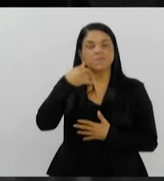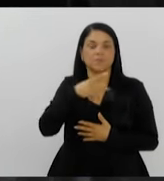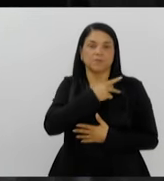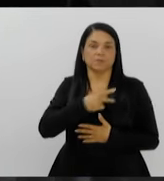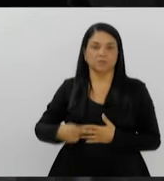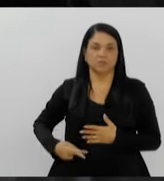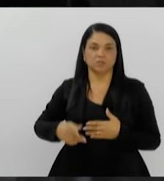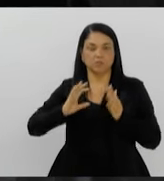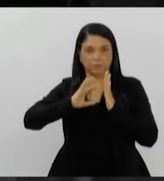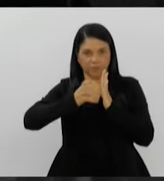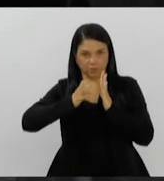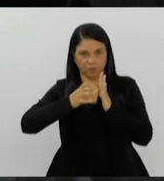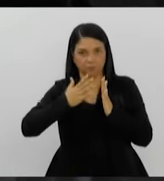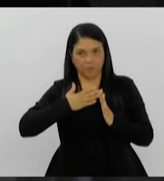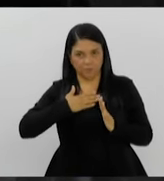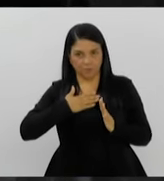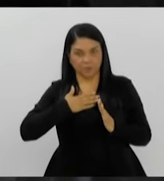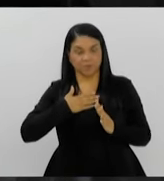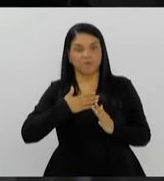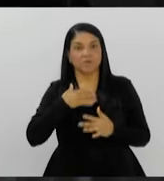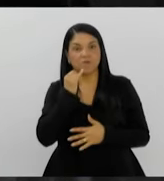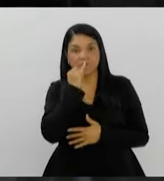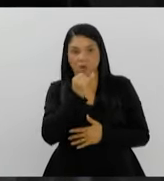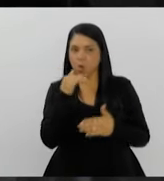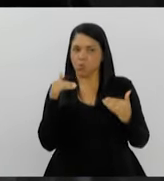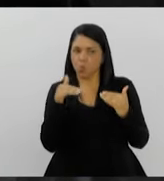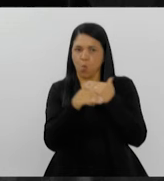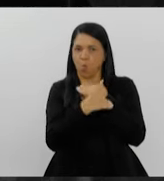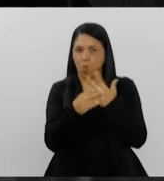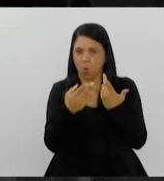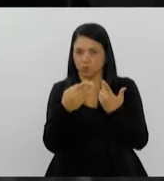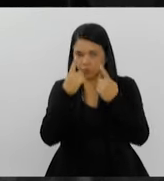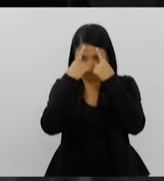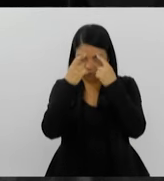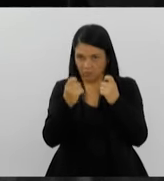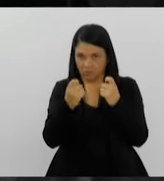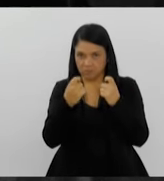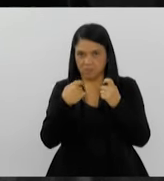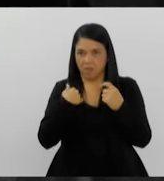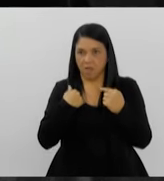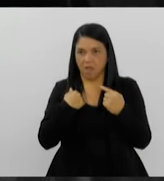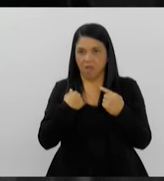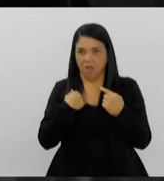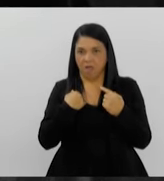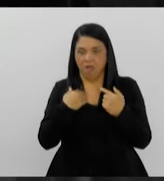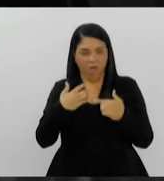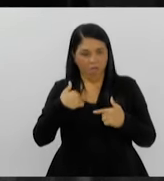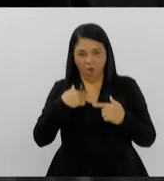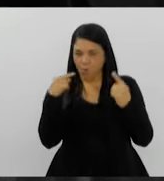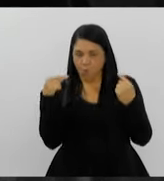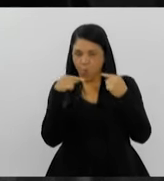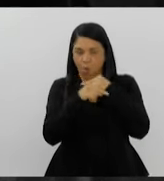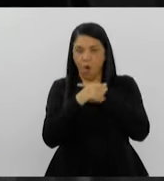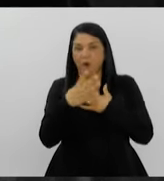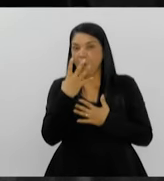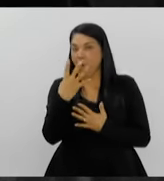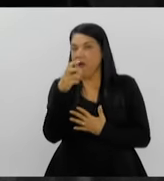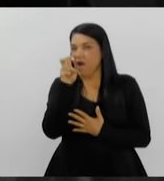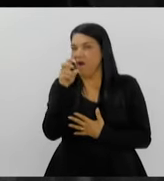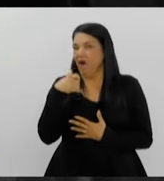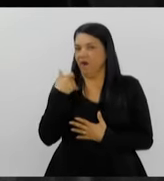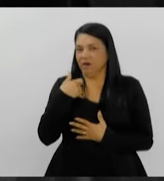disse eu de fato não concordo com violência eu também não concordo Presidente eu tenho 45 anos de